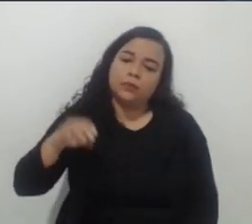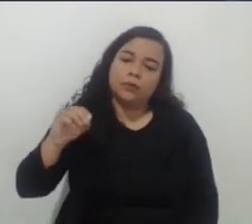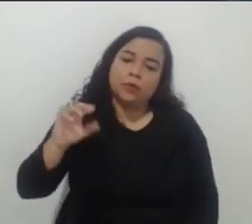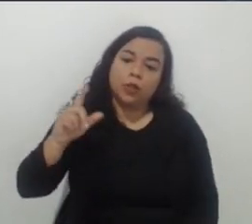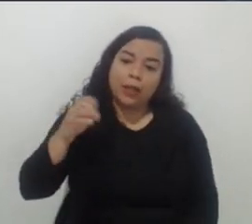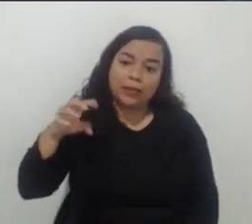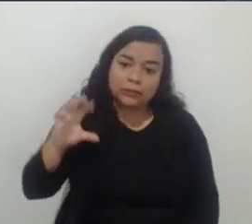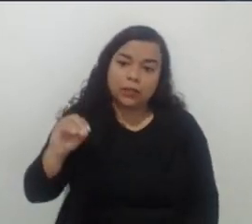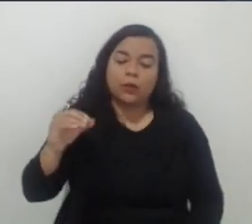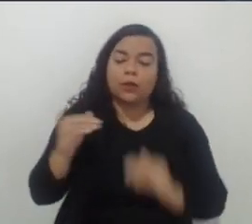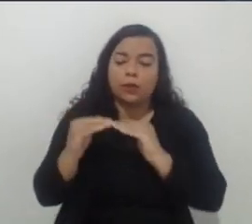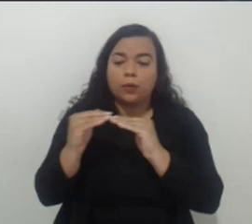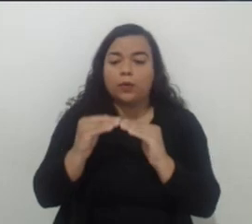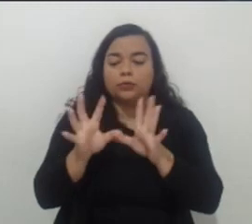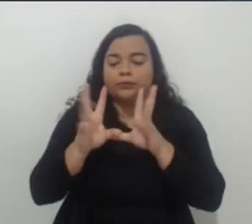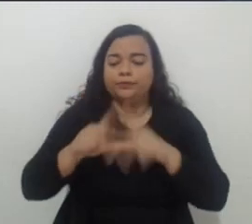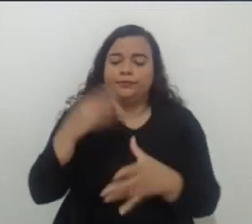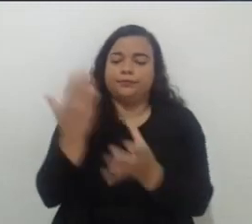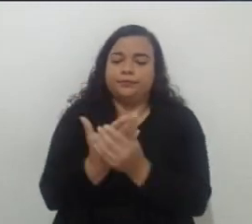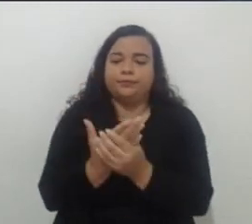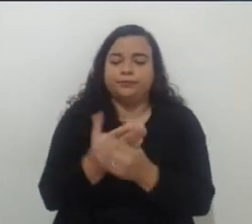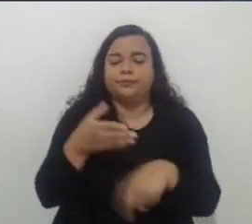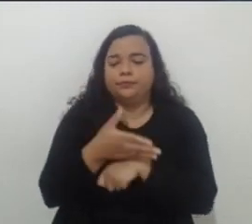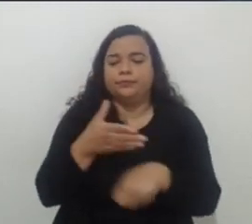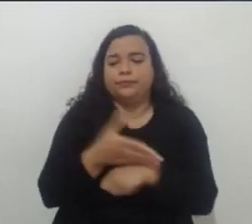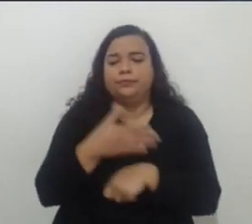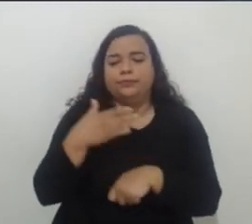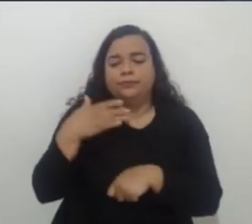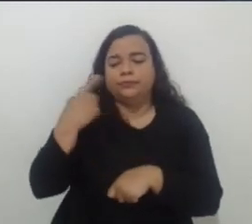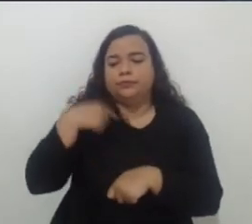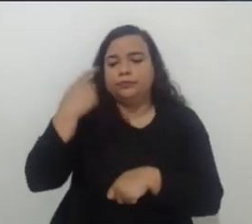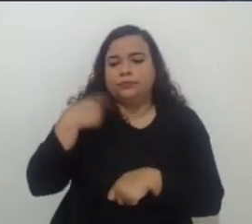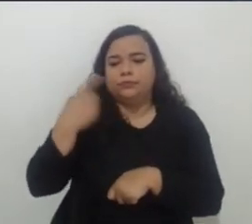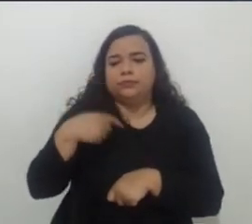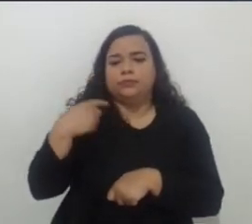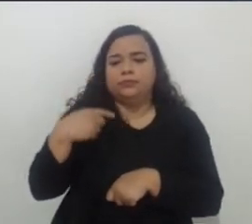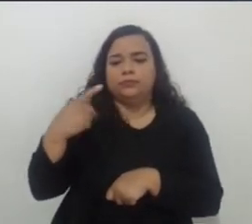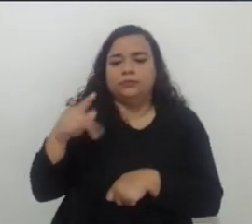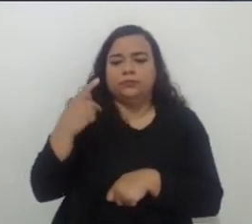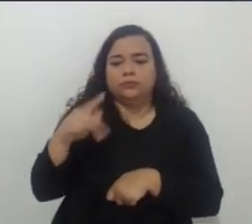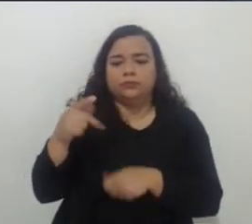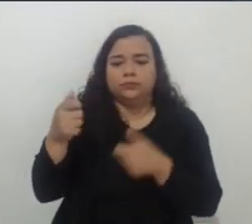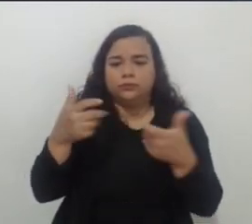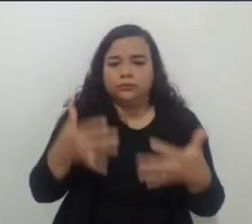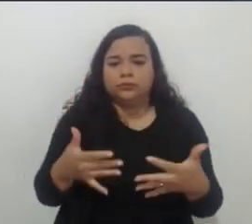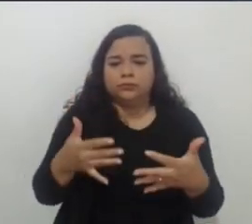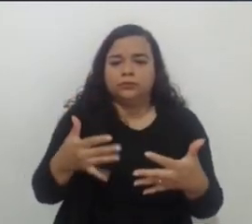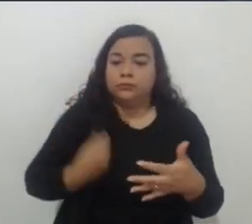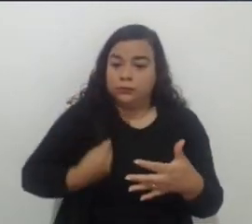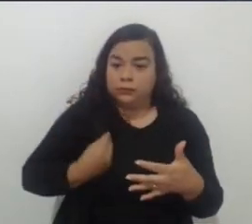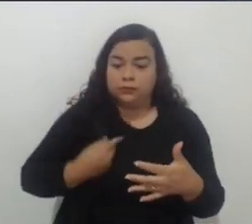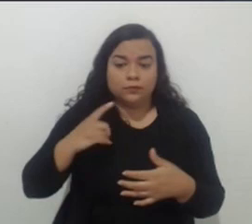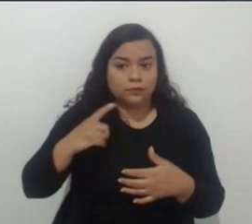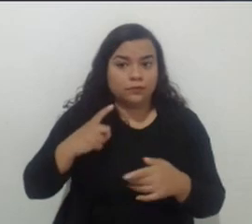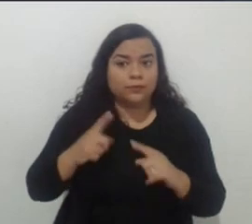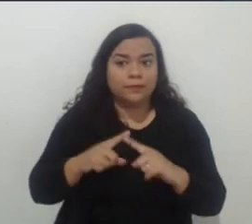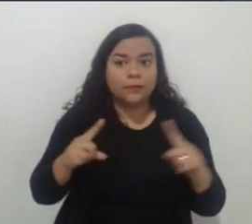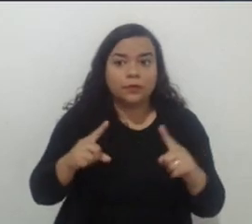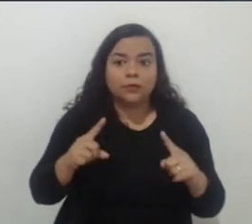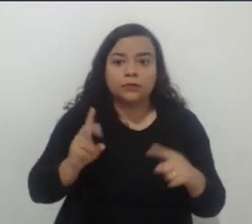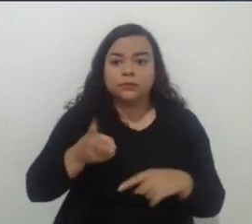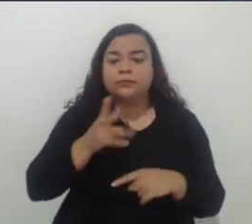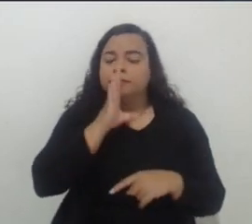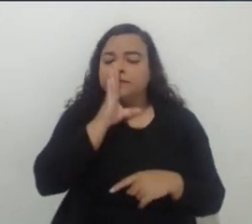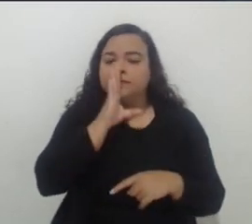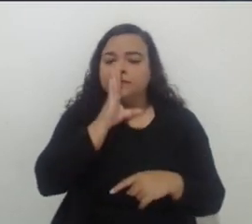processo, participação do advogado credor da sucumbência, que apesar de presente, manteve-se em